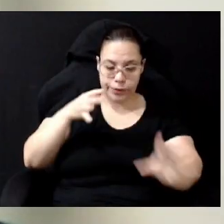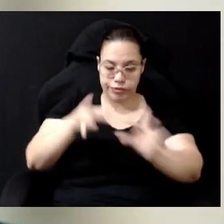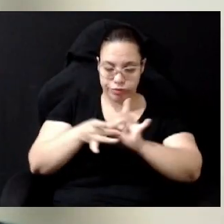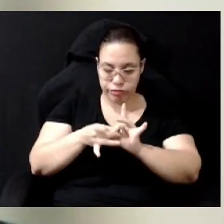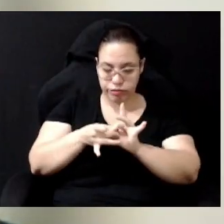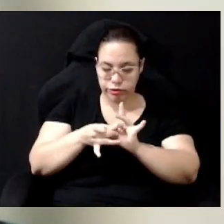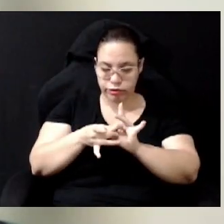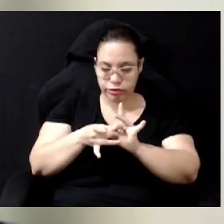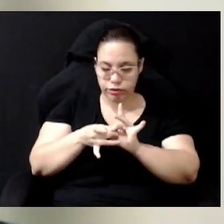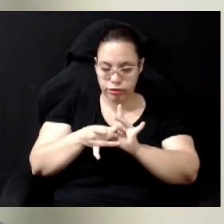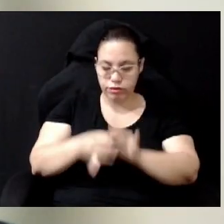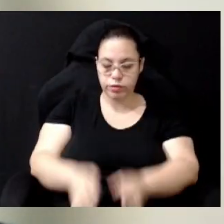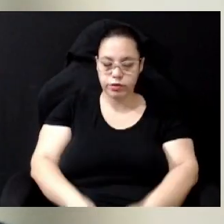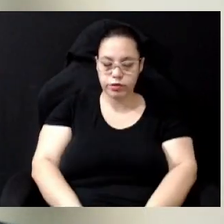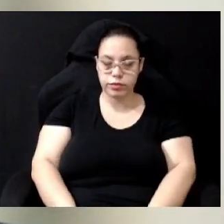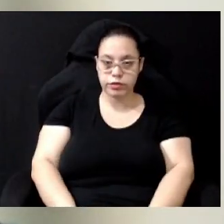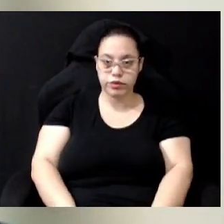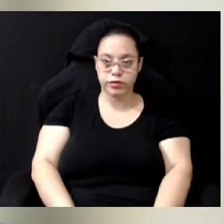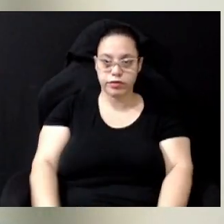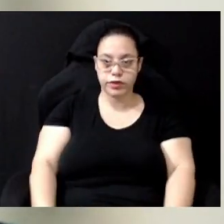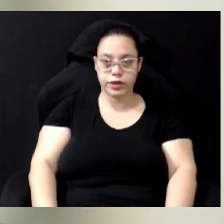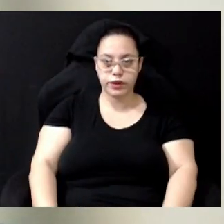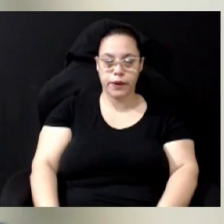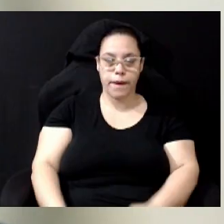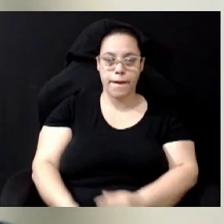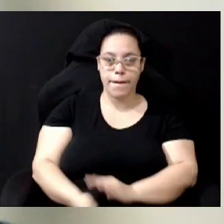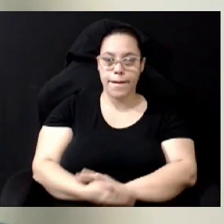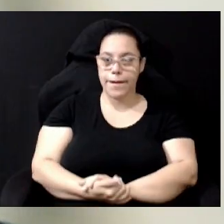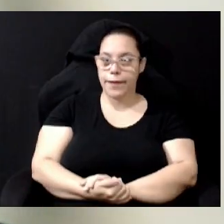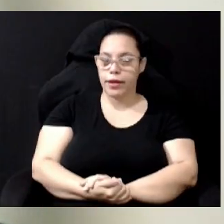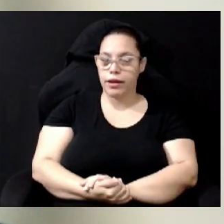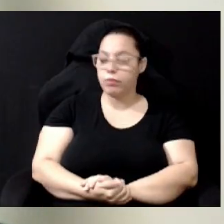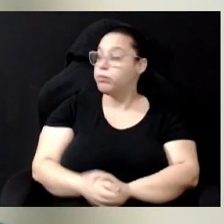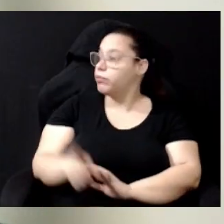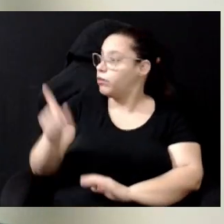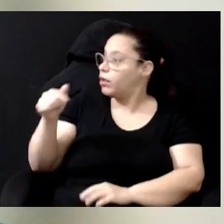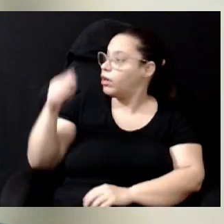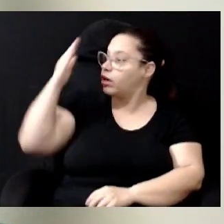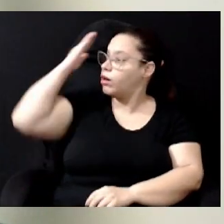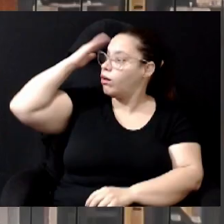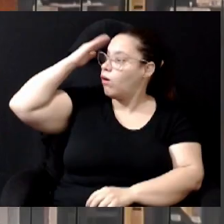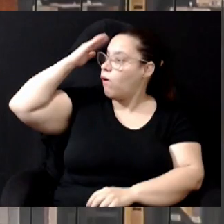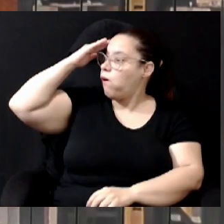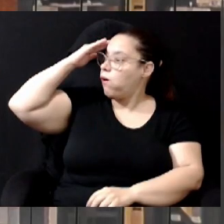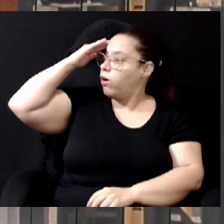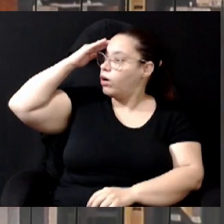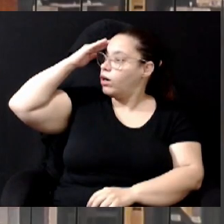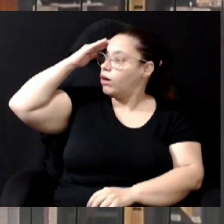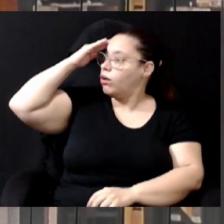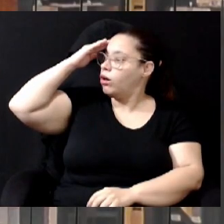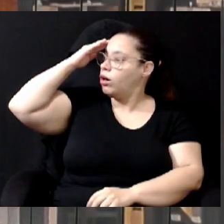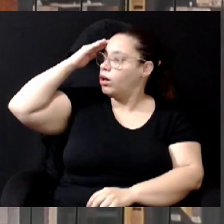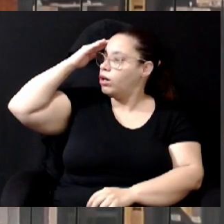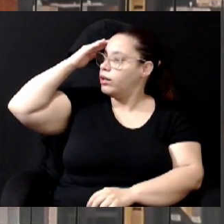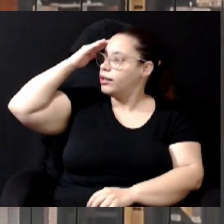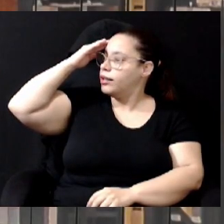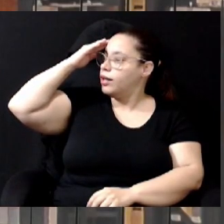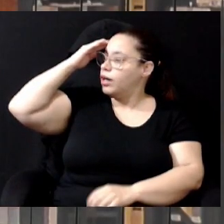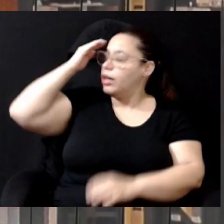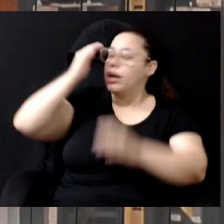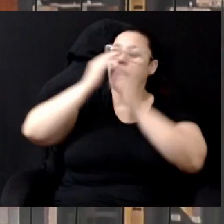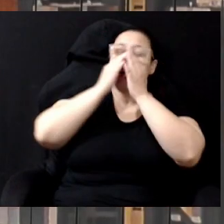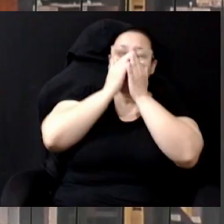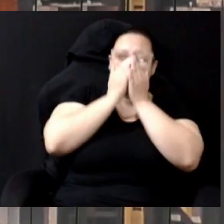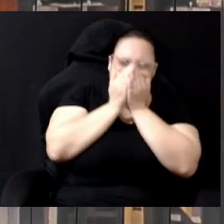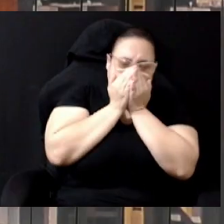vínculo, inclusive numérico, né? Um vínculo de contabilidade ambiental. Porque a gente sabe que algumas